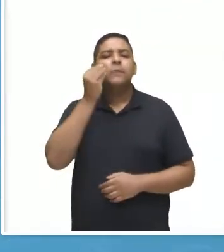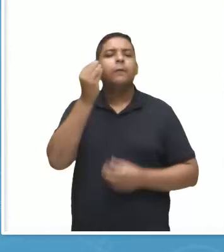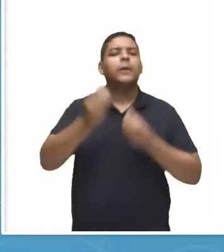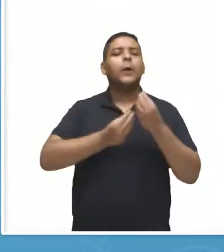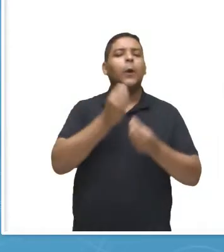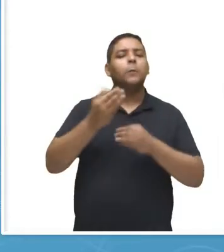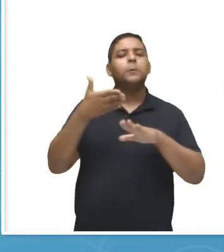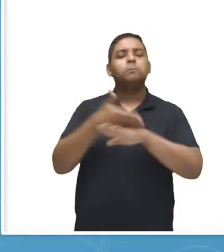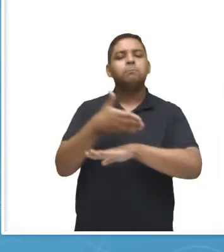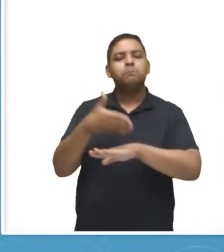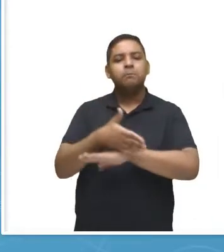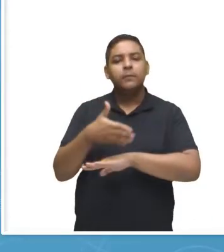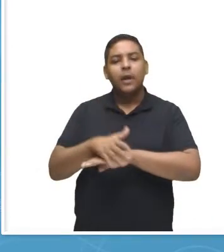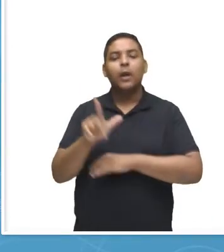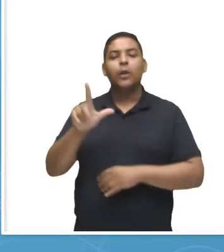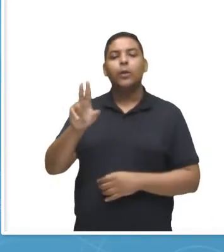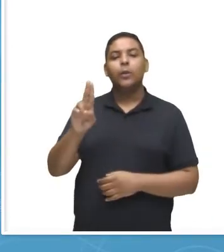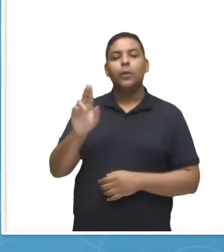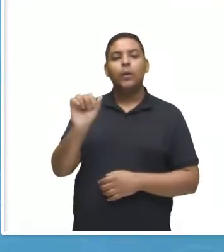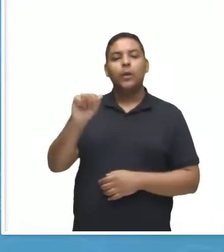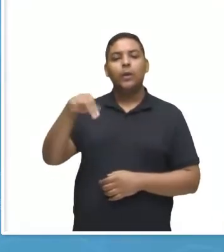participação aqui. A Luane, né?